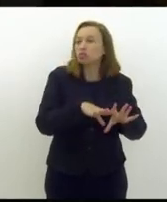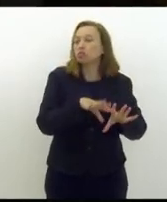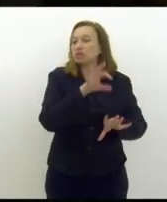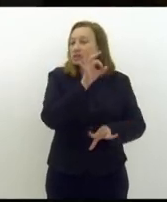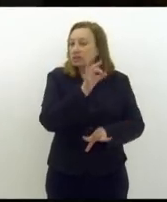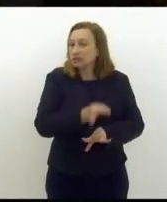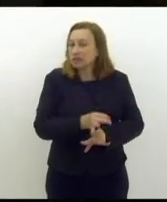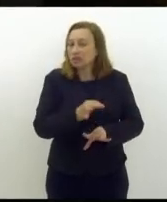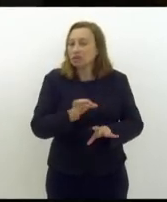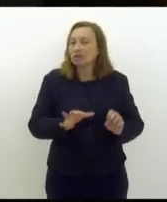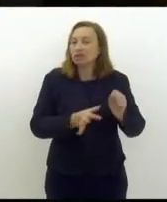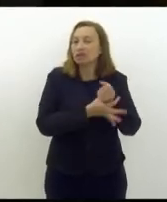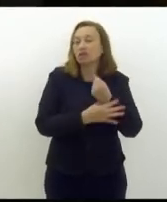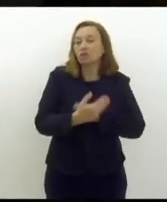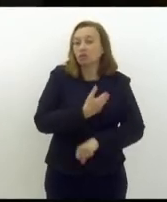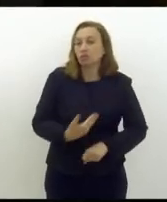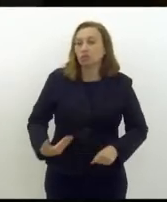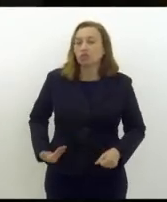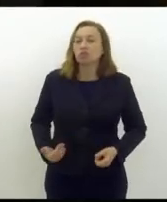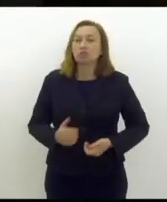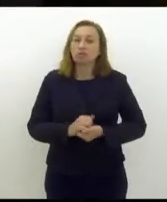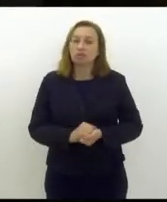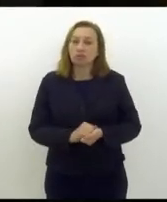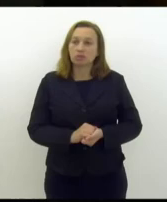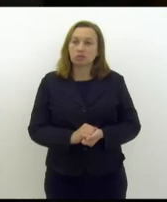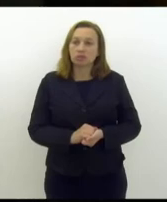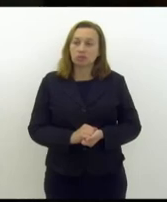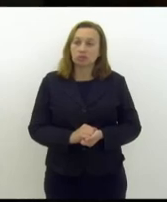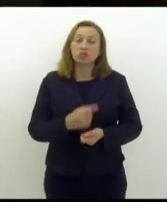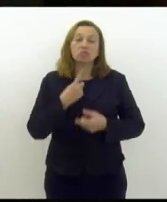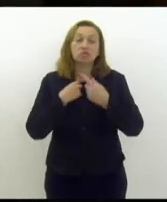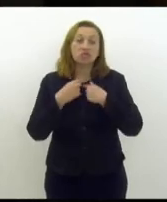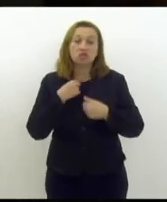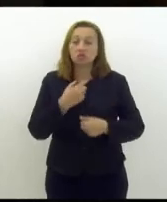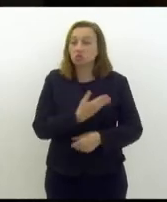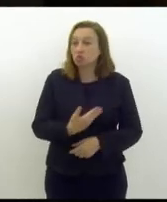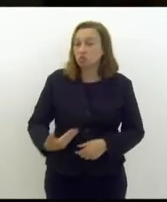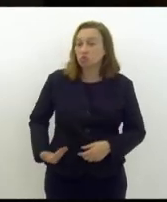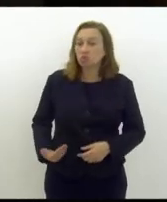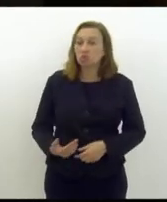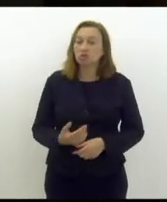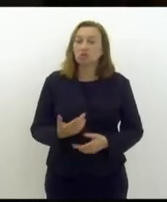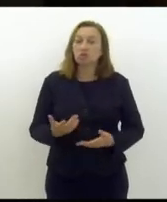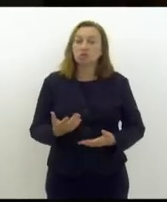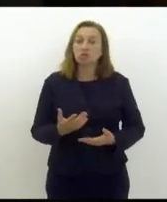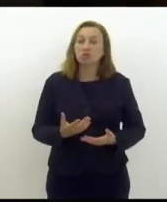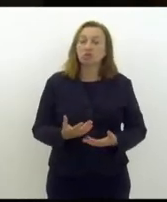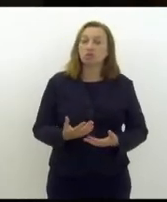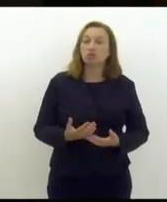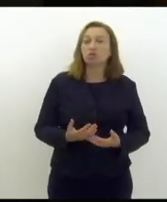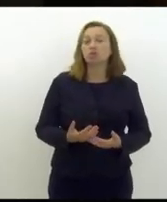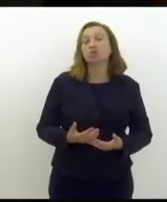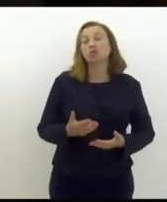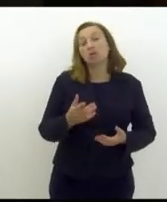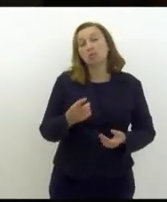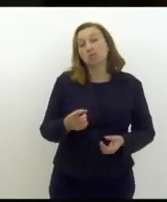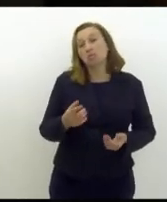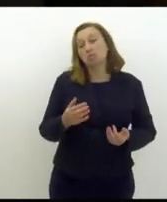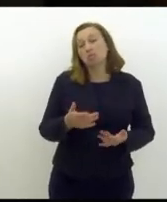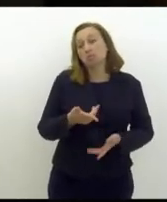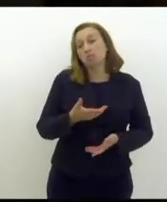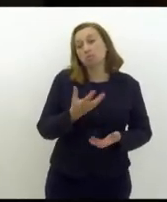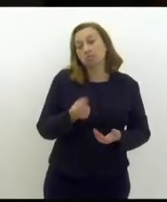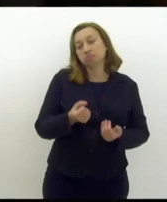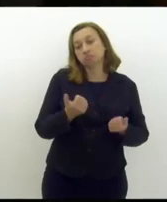da Segurança Pública a mercê da vontade de um governo que aposta no confronto nas mortes e